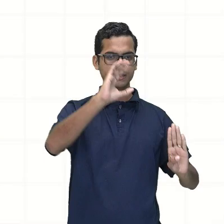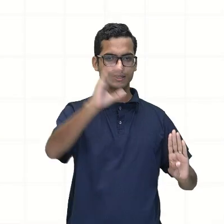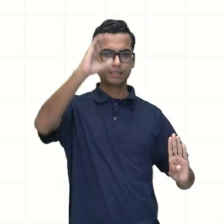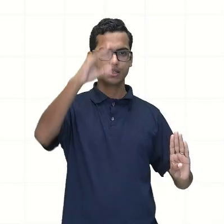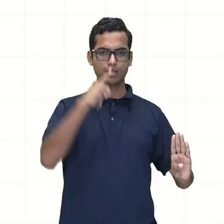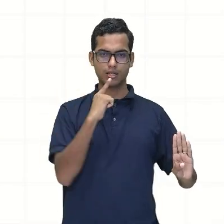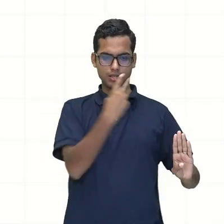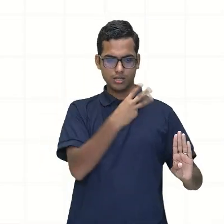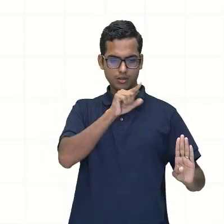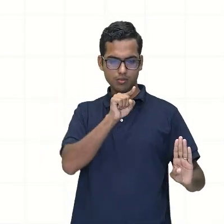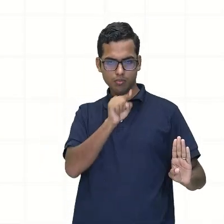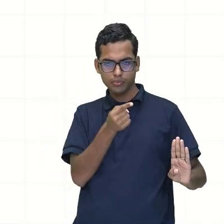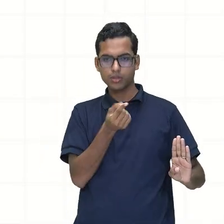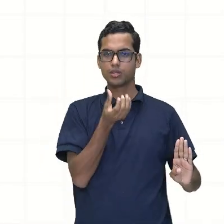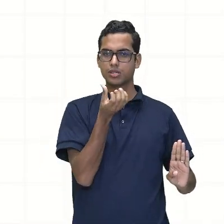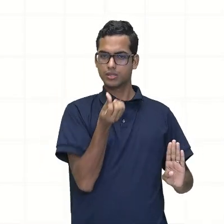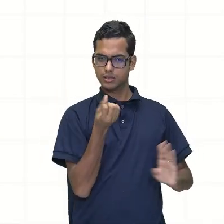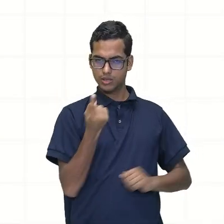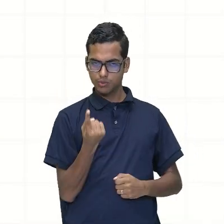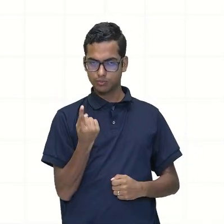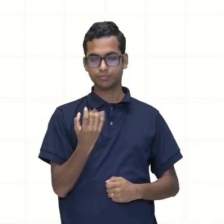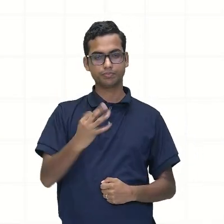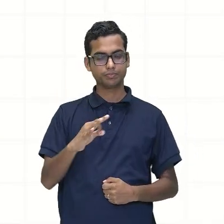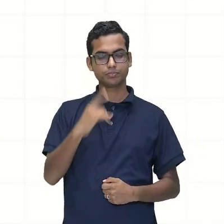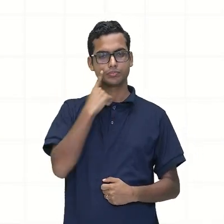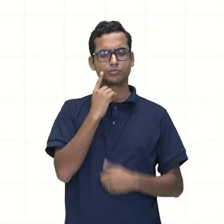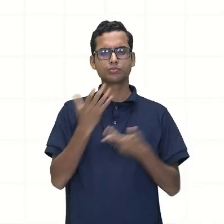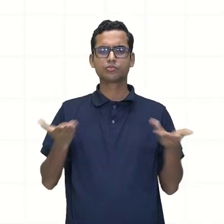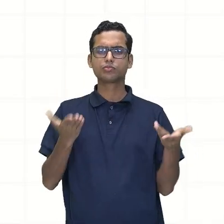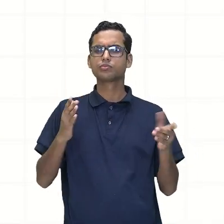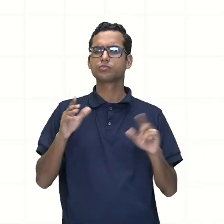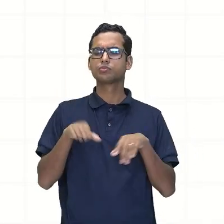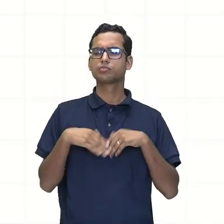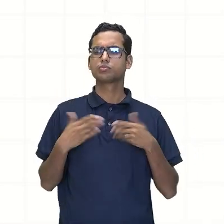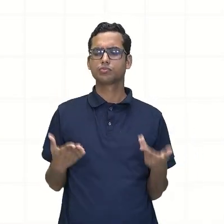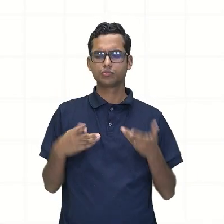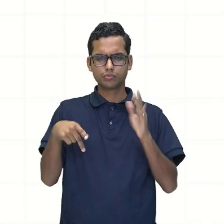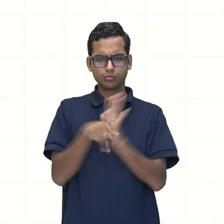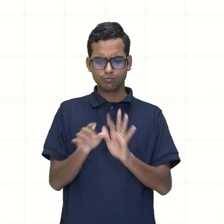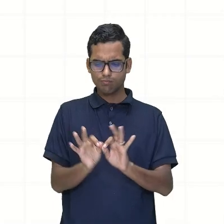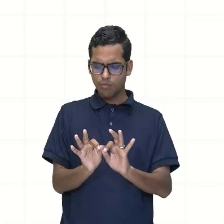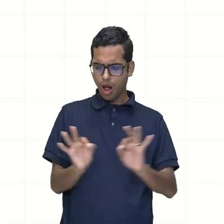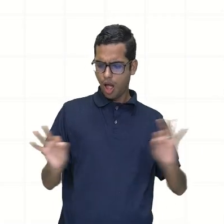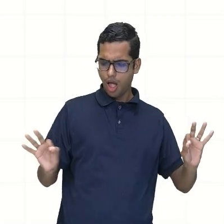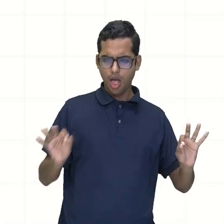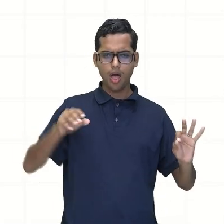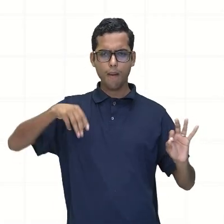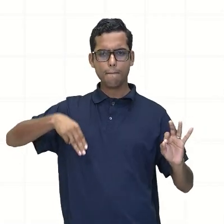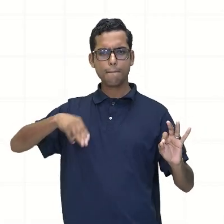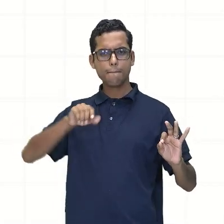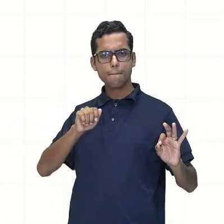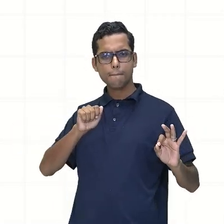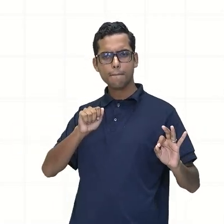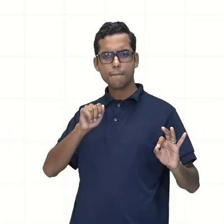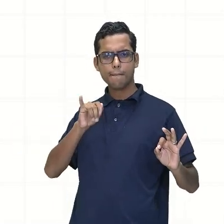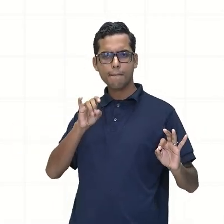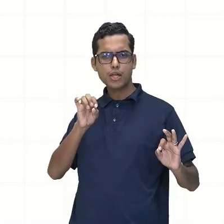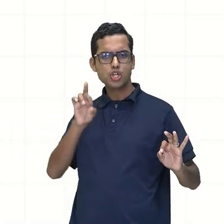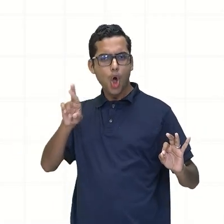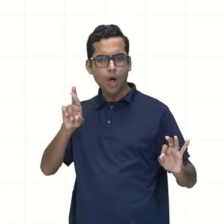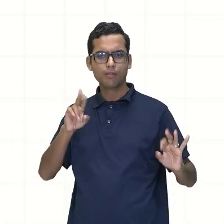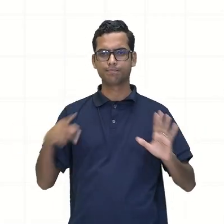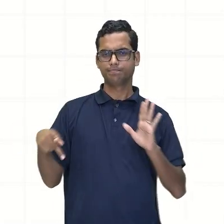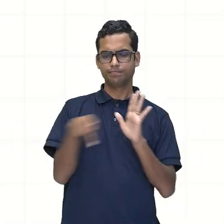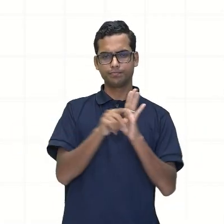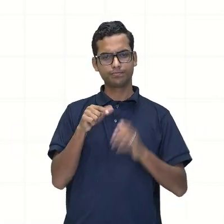5,83. Qual é a maior medida? A maior medida de todas é a medida aqui que vai do lado A até o lado B, que